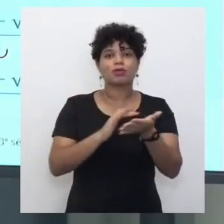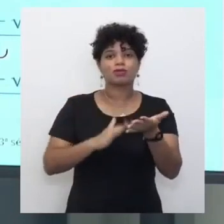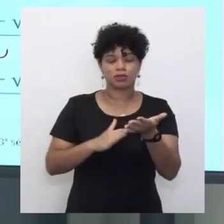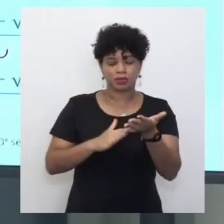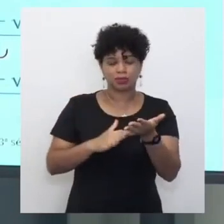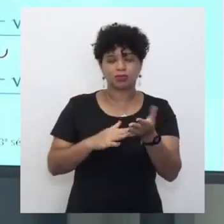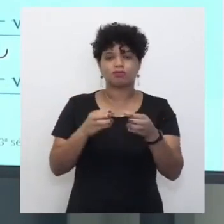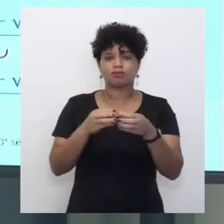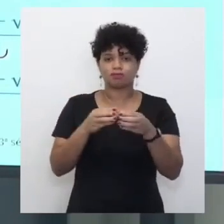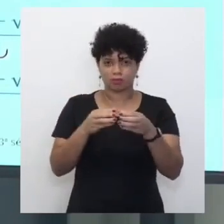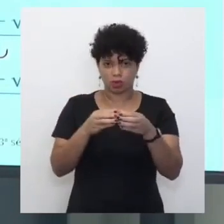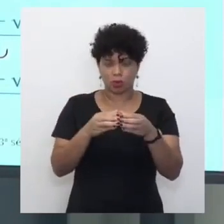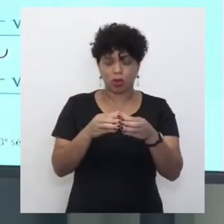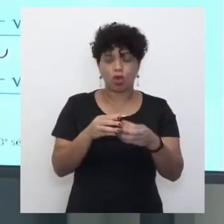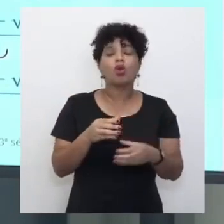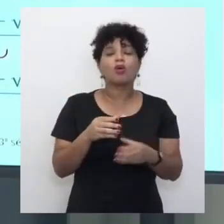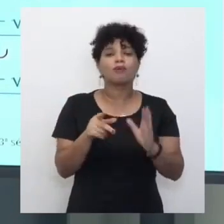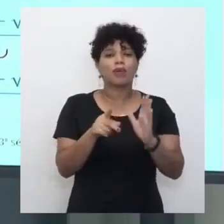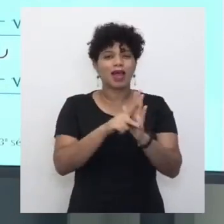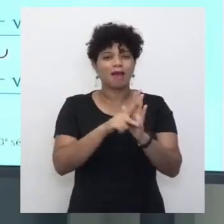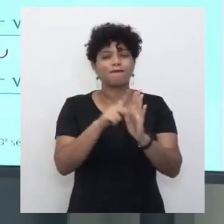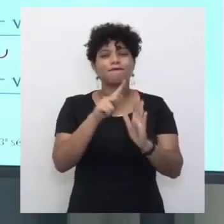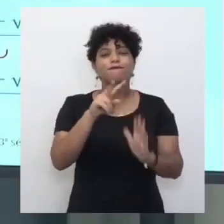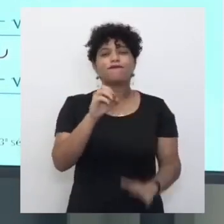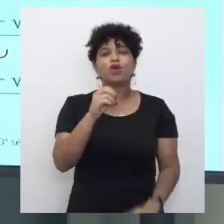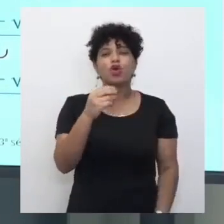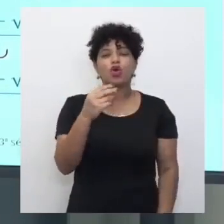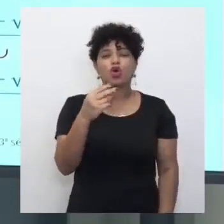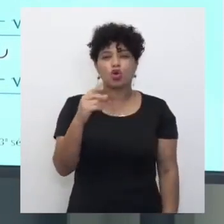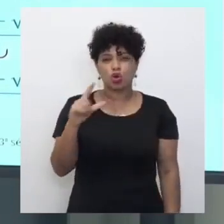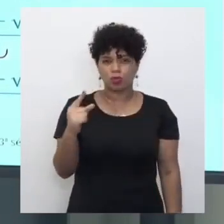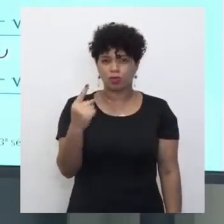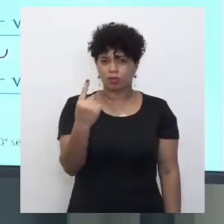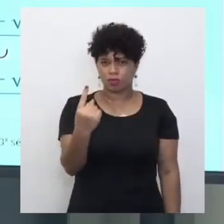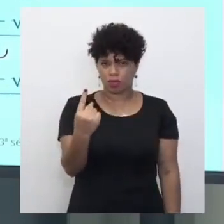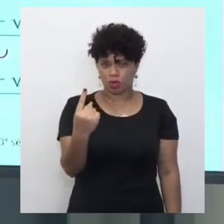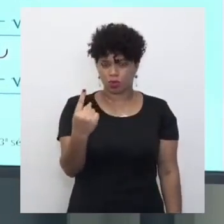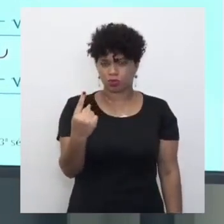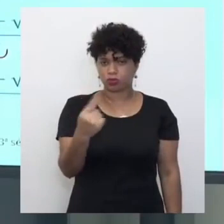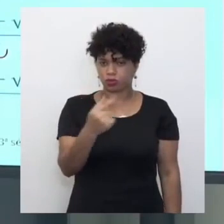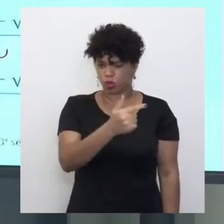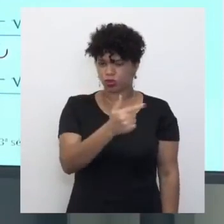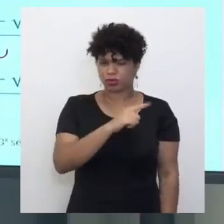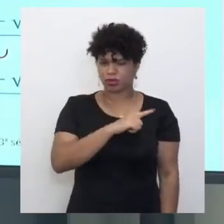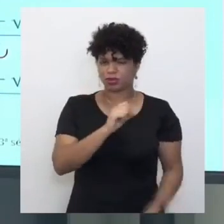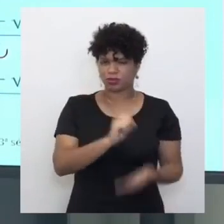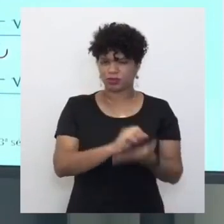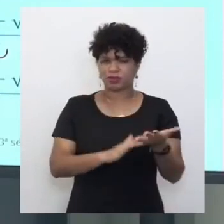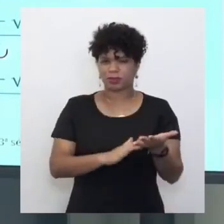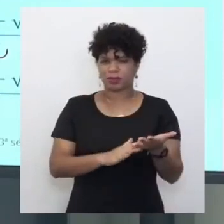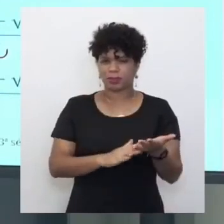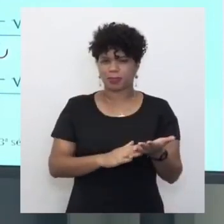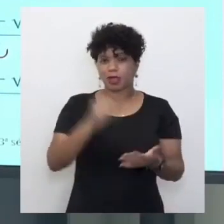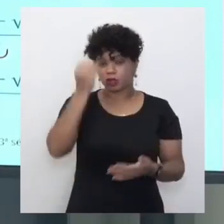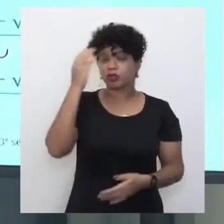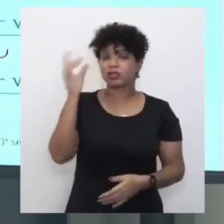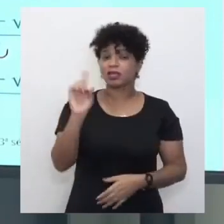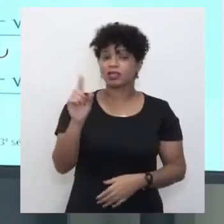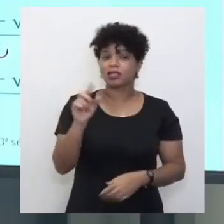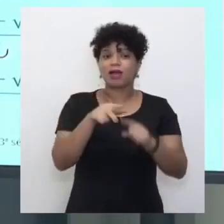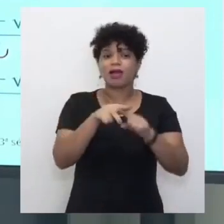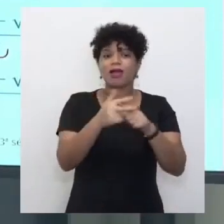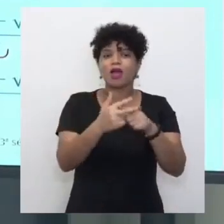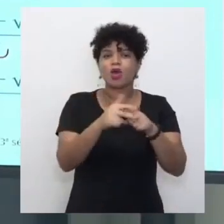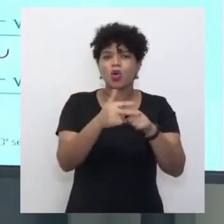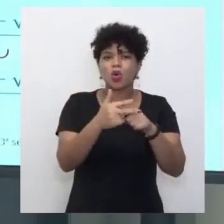2 do Aprender Sempre, volume 1. Não esqueçam que o sistema de tarefas